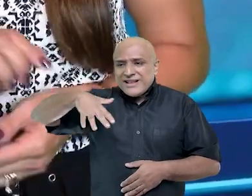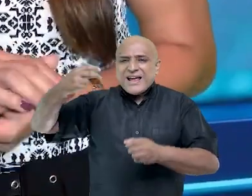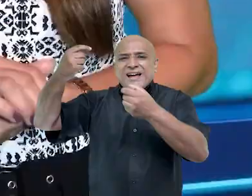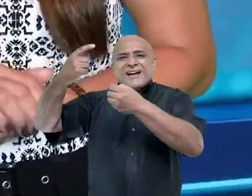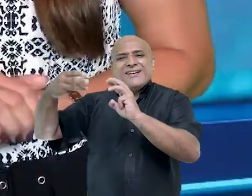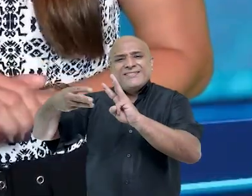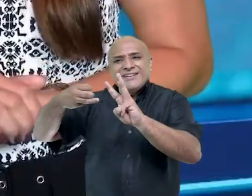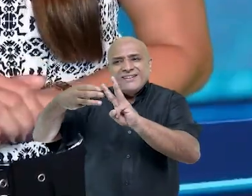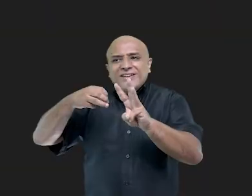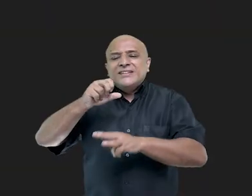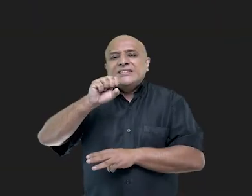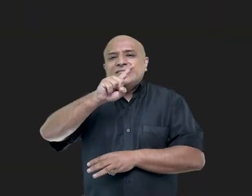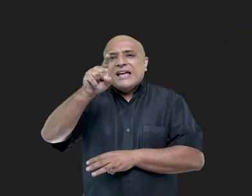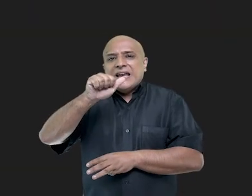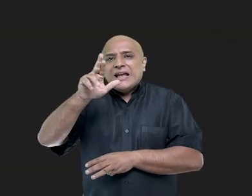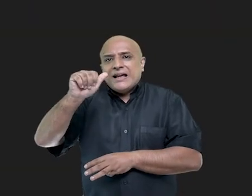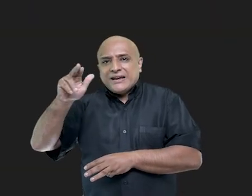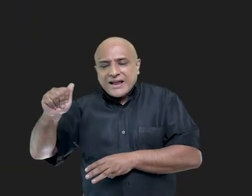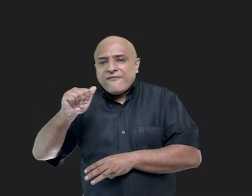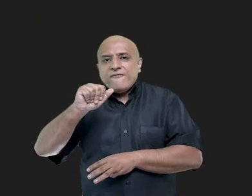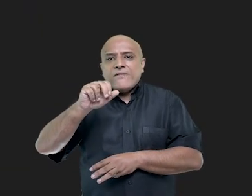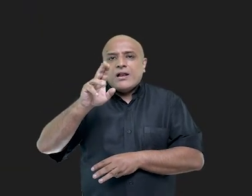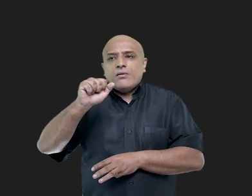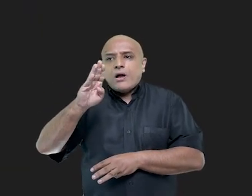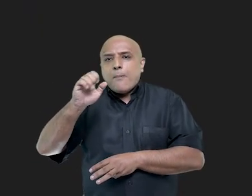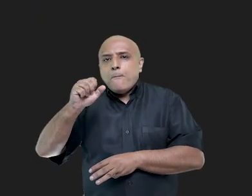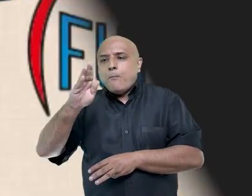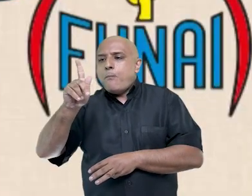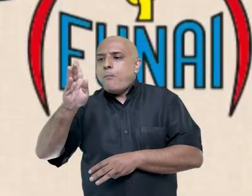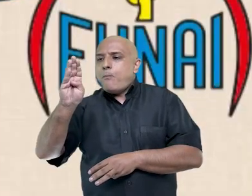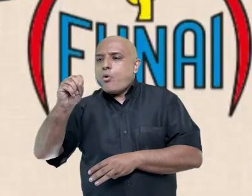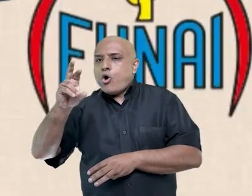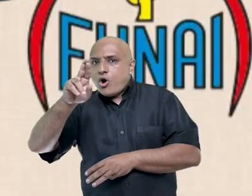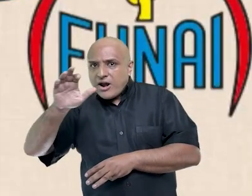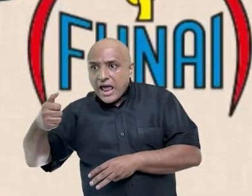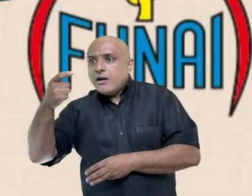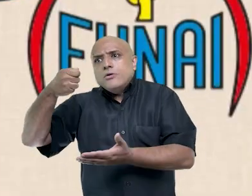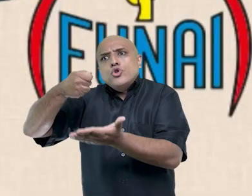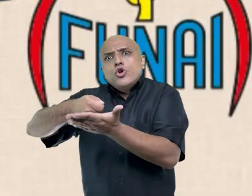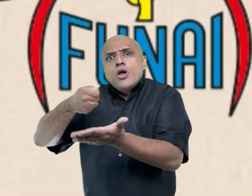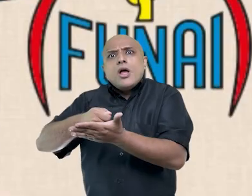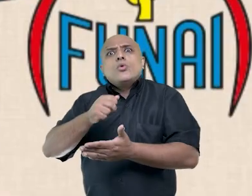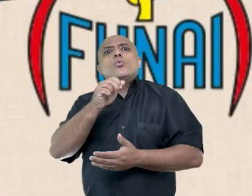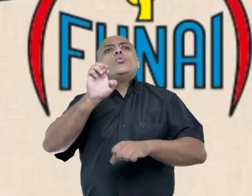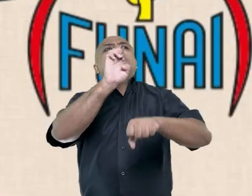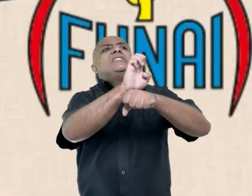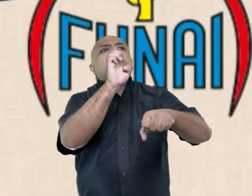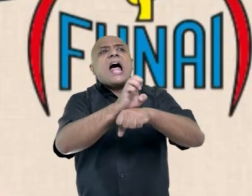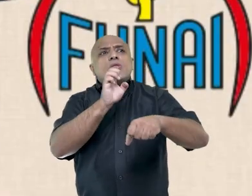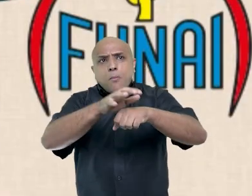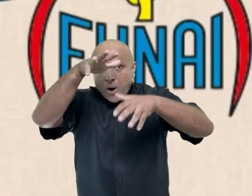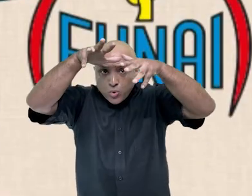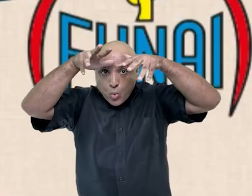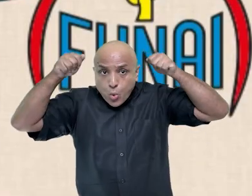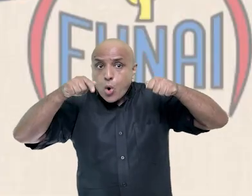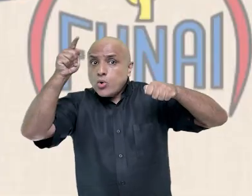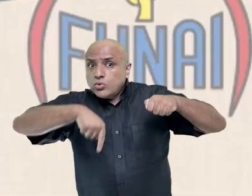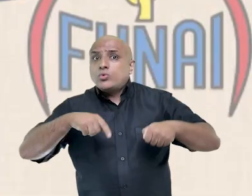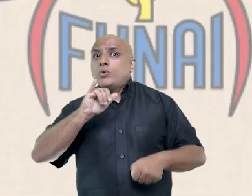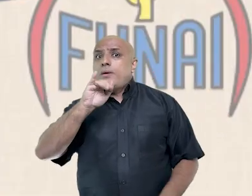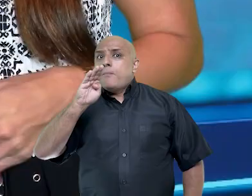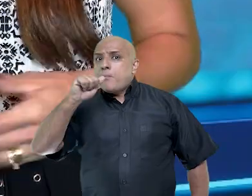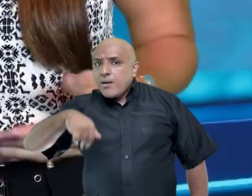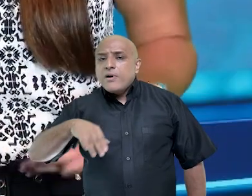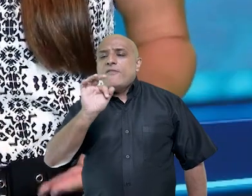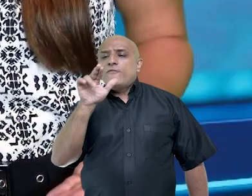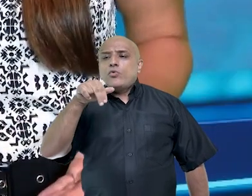e Vale do Guaporé. A turma confirmou a sentença que obriga a União, o Estado de Mato Grosso, o IBAMA e a